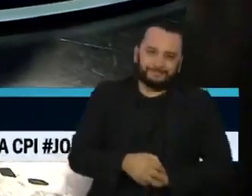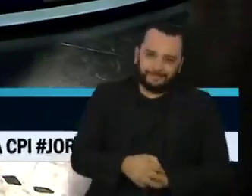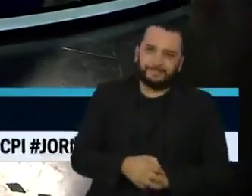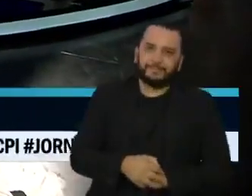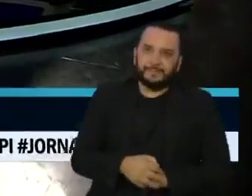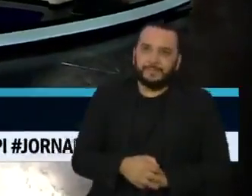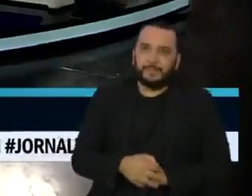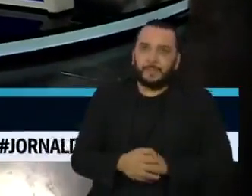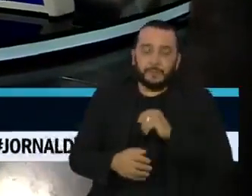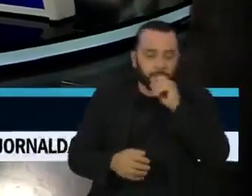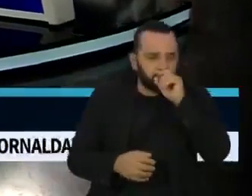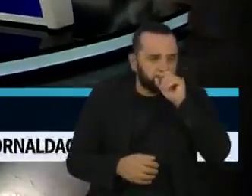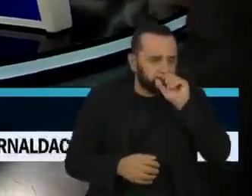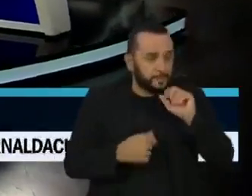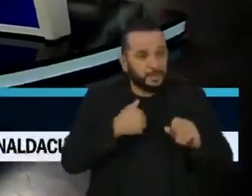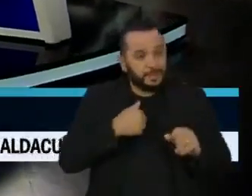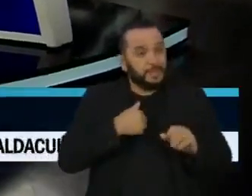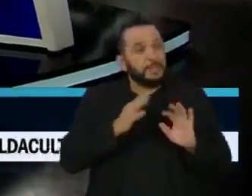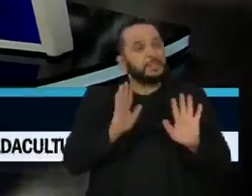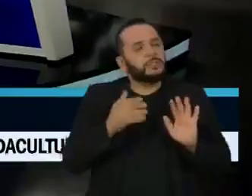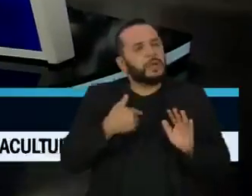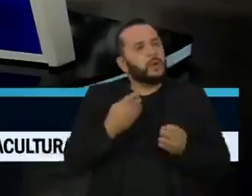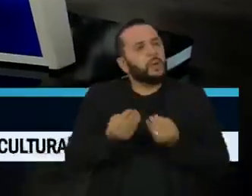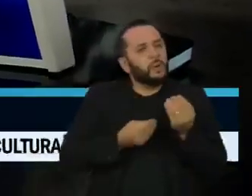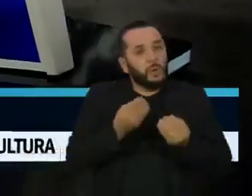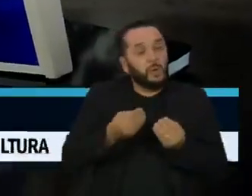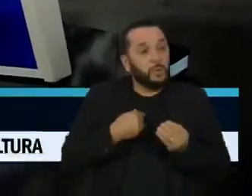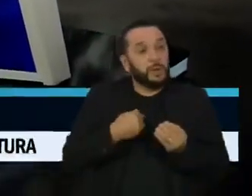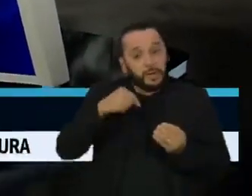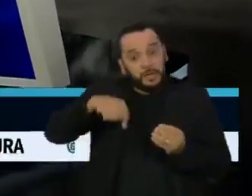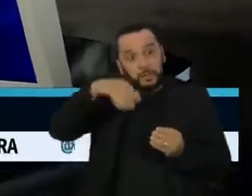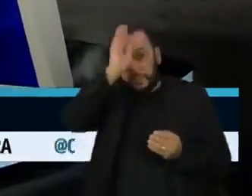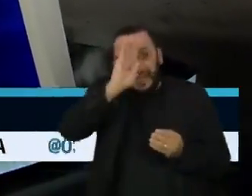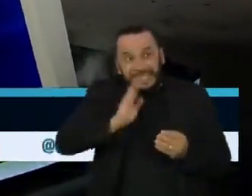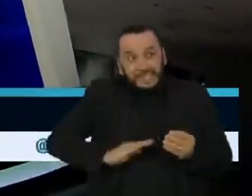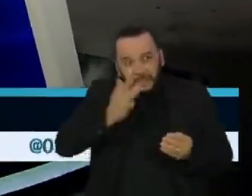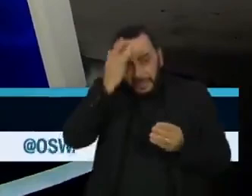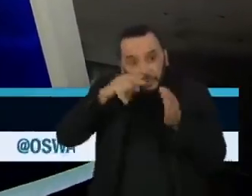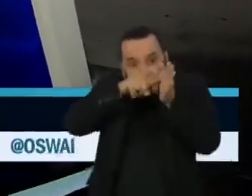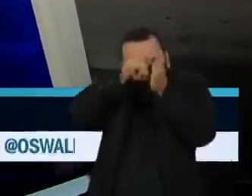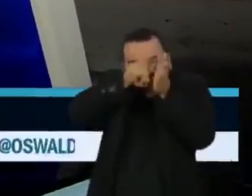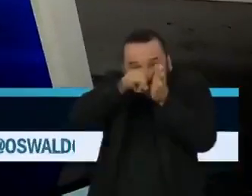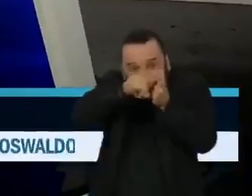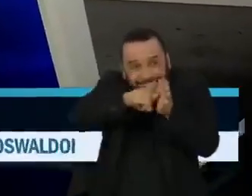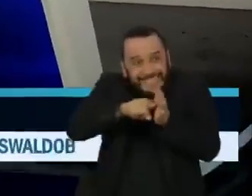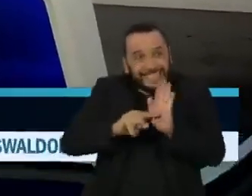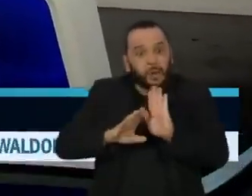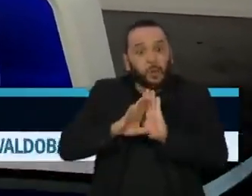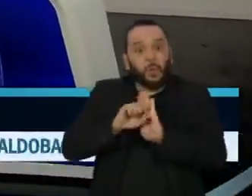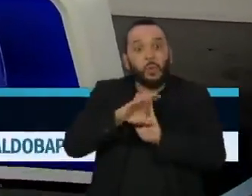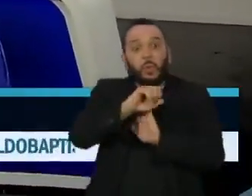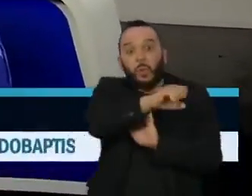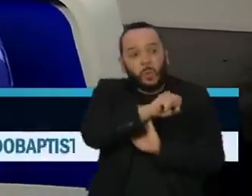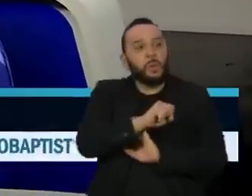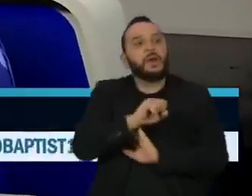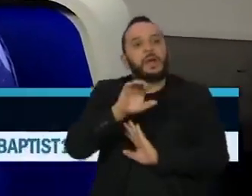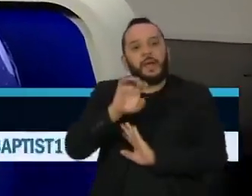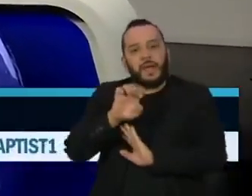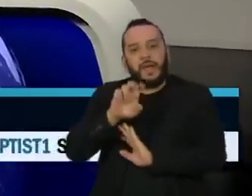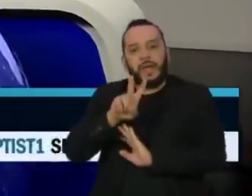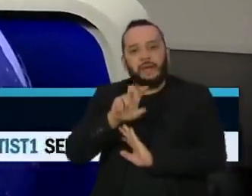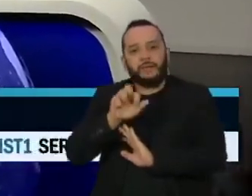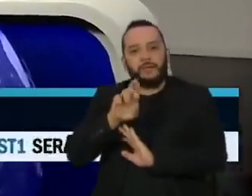o pênis à procura de brasileiros pelo nome da endividada chinesa saltou mil duzentos por cento no Google por que o interesse